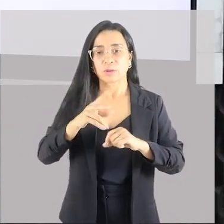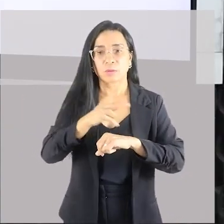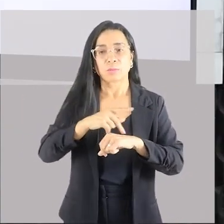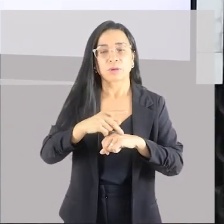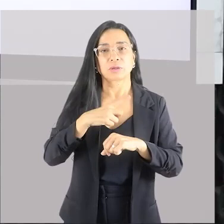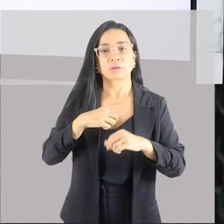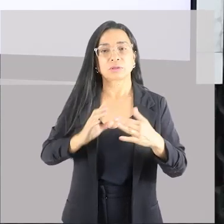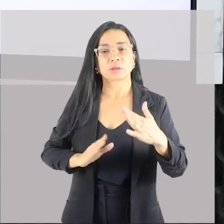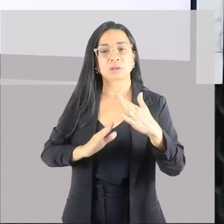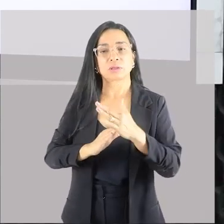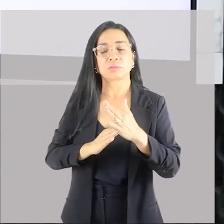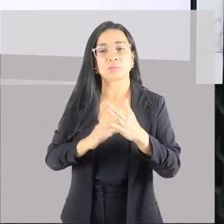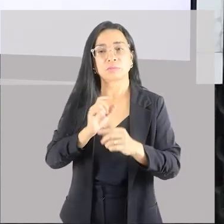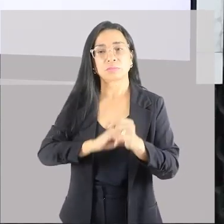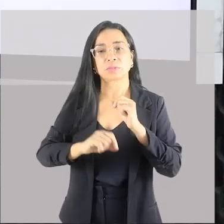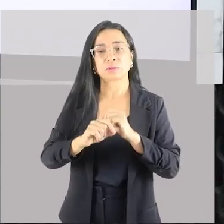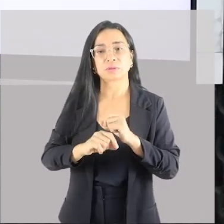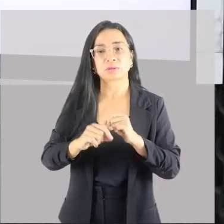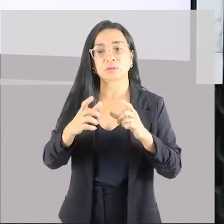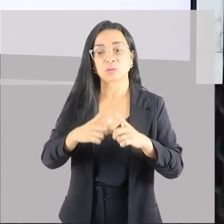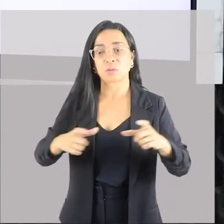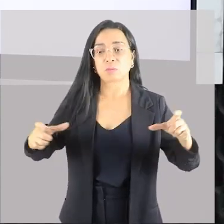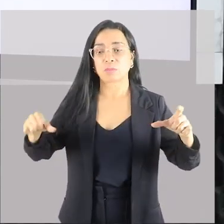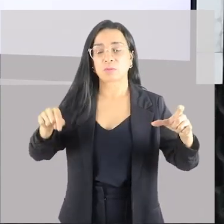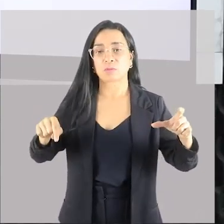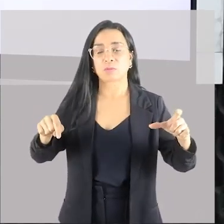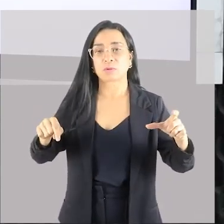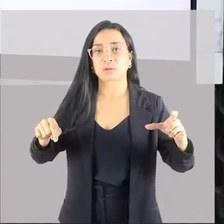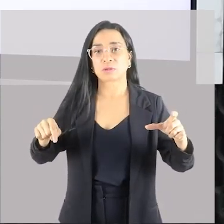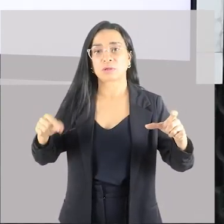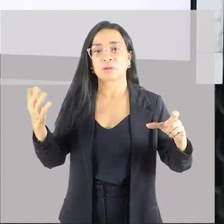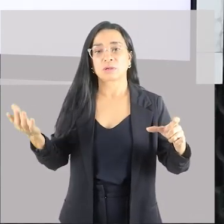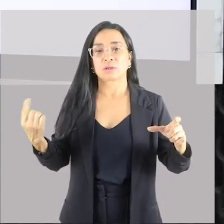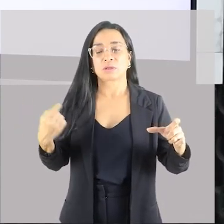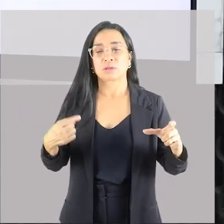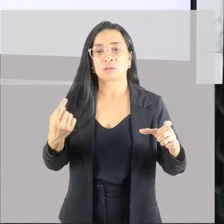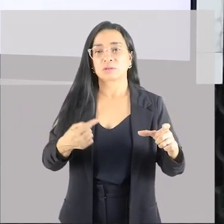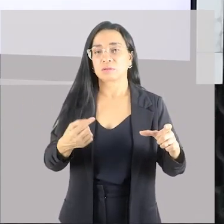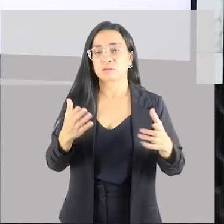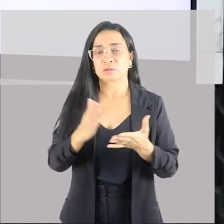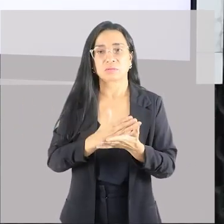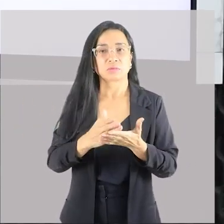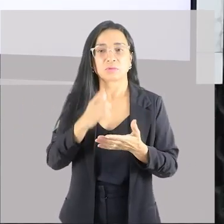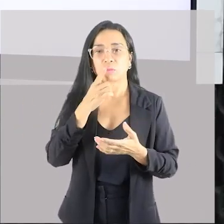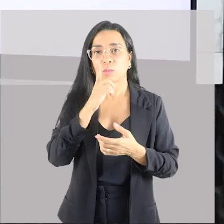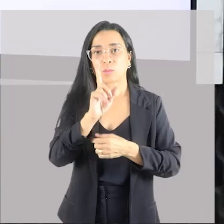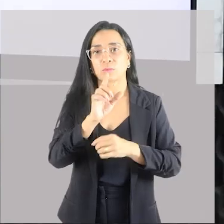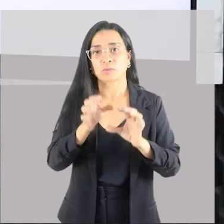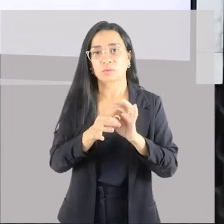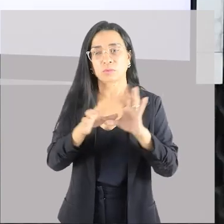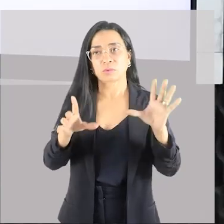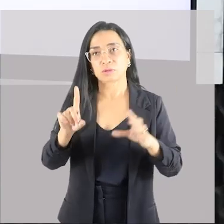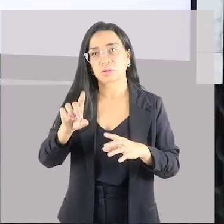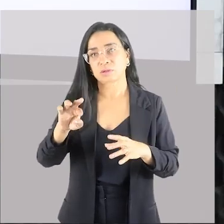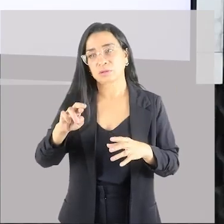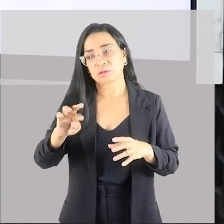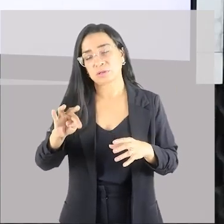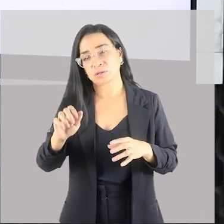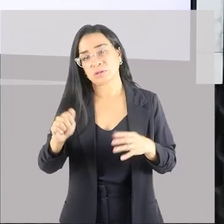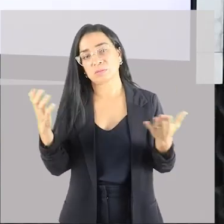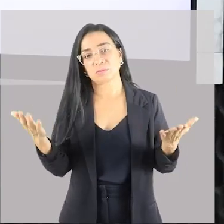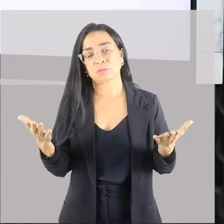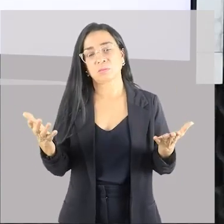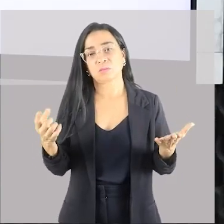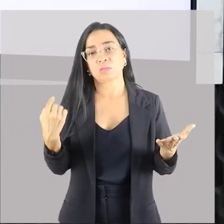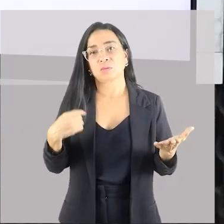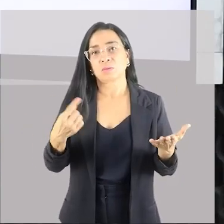tem limites continentais, né, dimensões enormes, e aí a gente talvez não consiga fazer uma democracia direta, porque a Suíça é bem pequenininha,